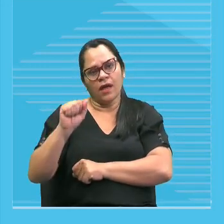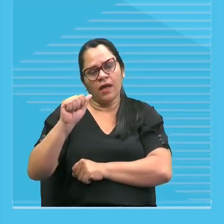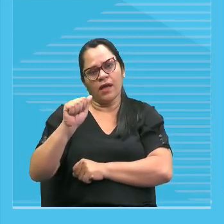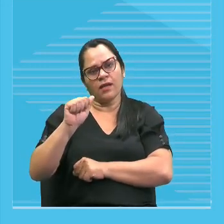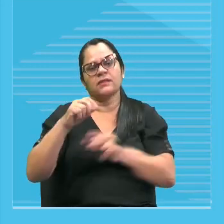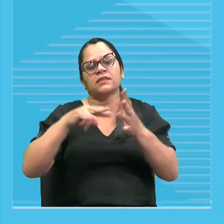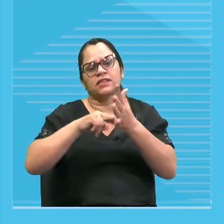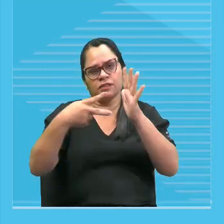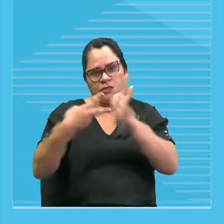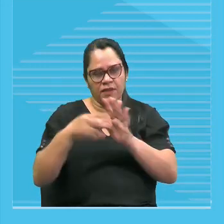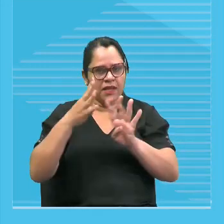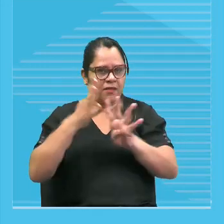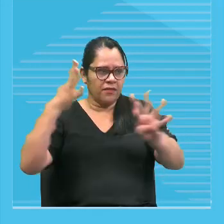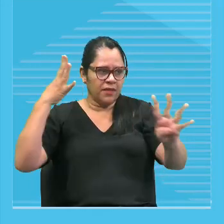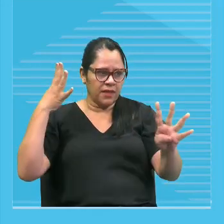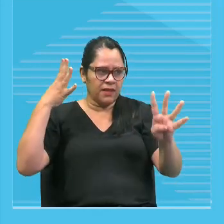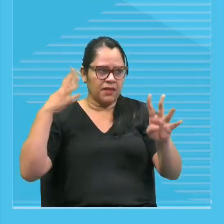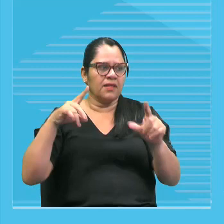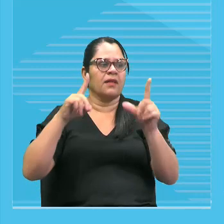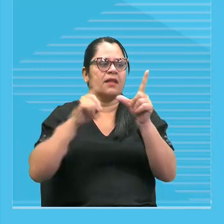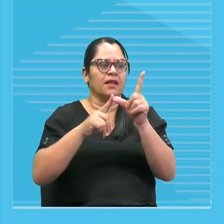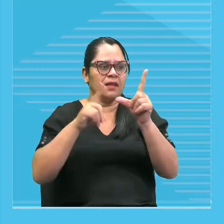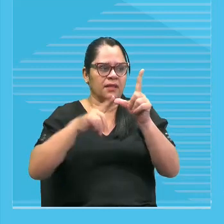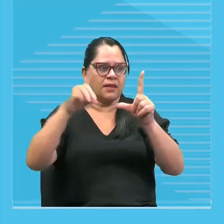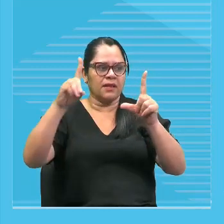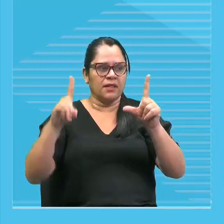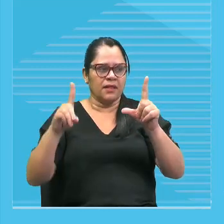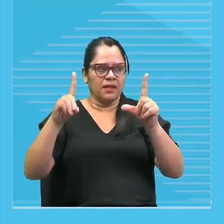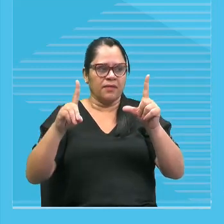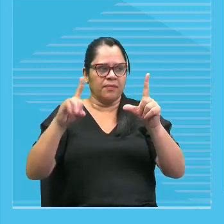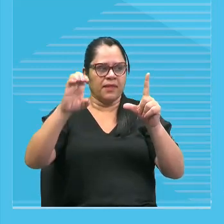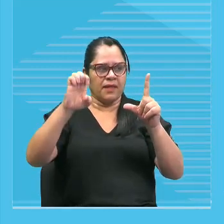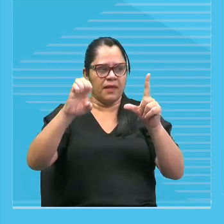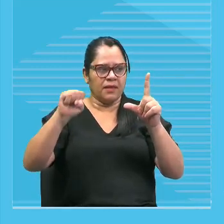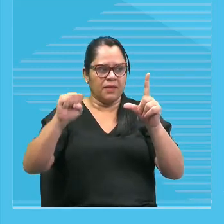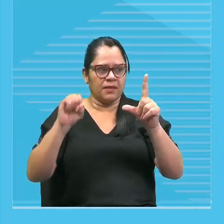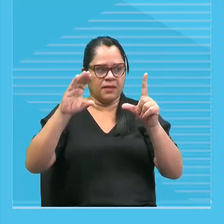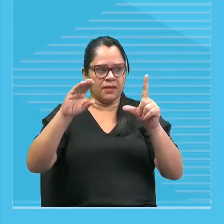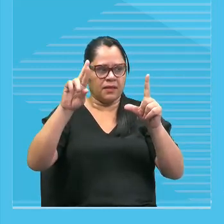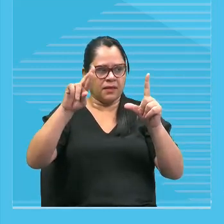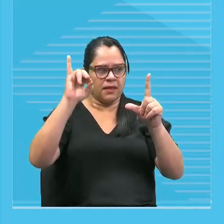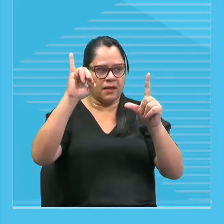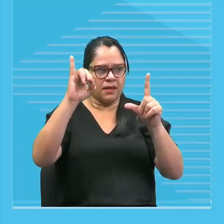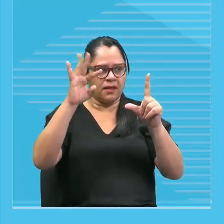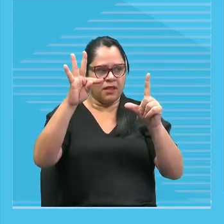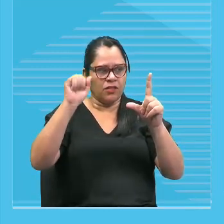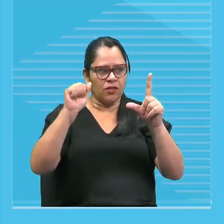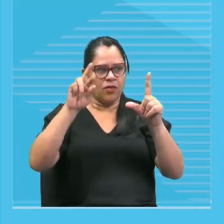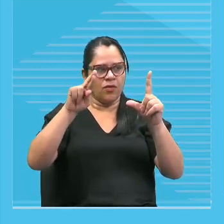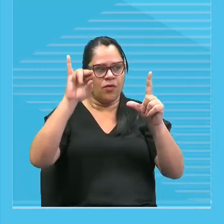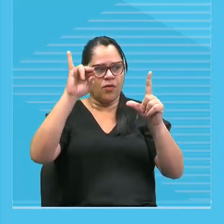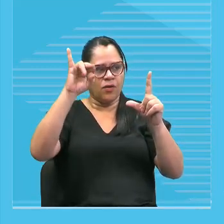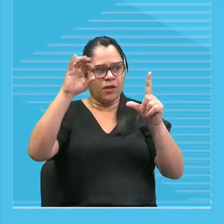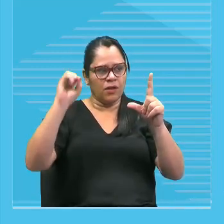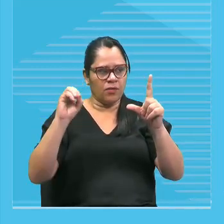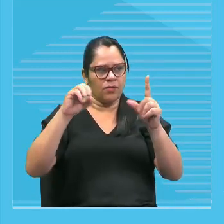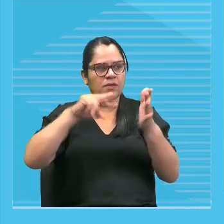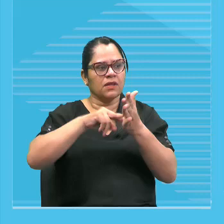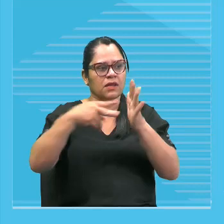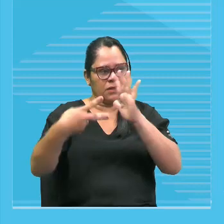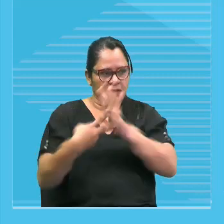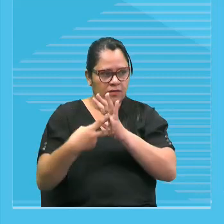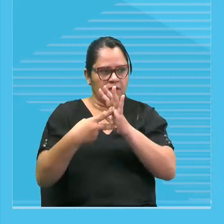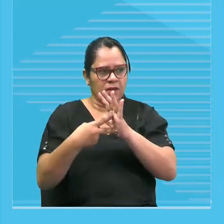em espanhol quer dizer escrivaninha a mesinha para estudar escrivaninha e tenda quer dizer